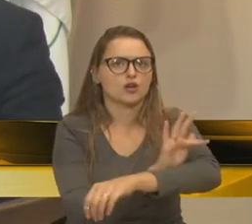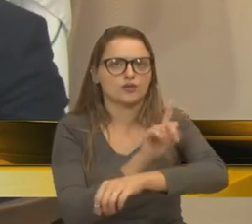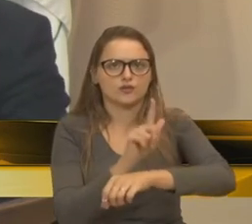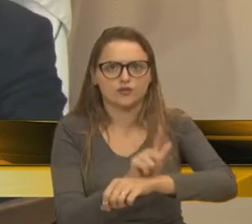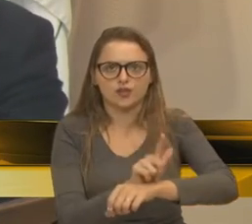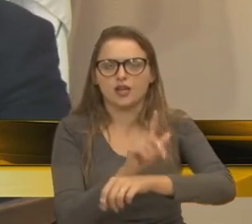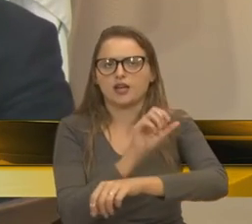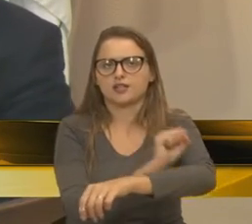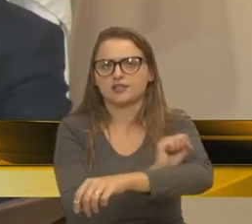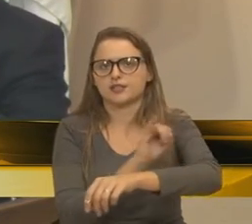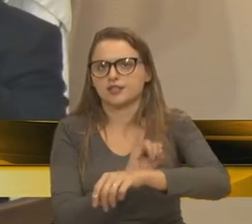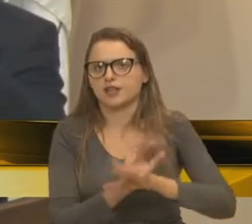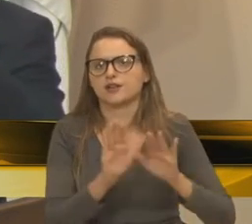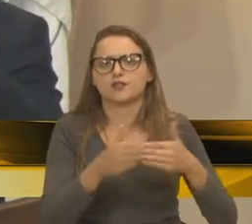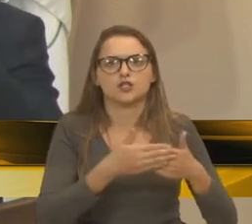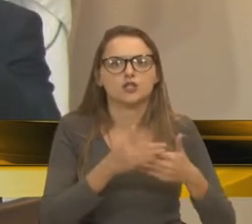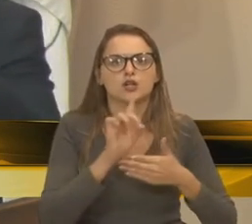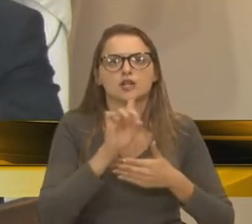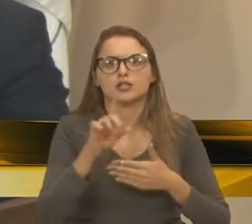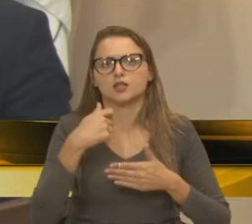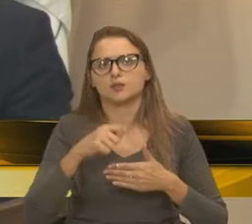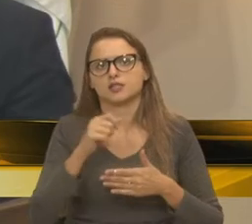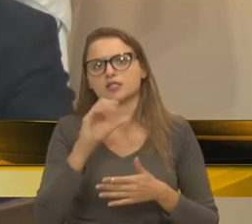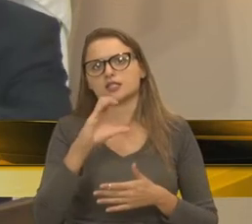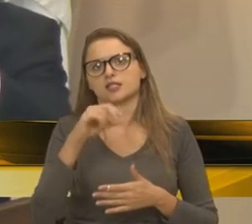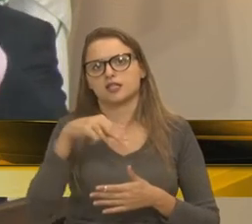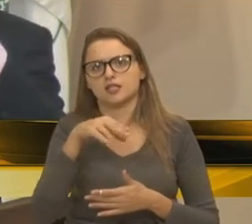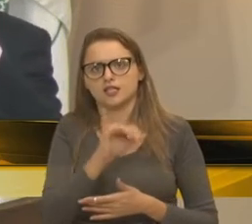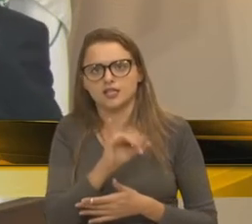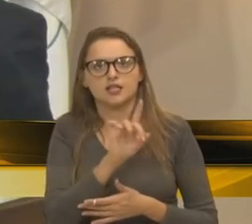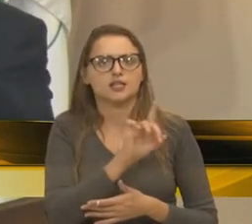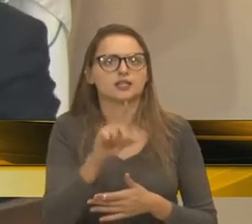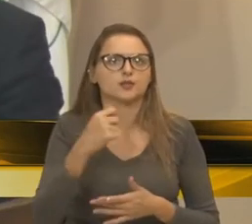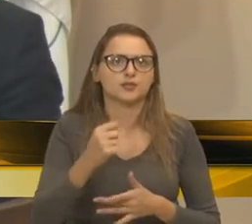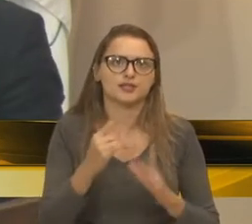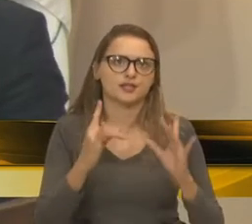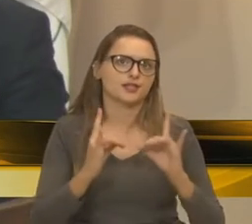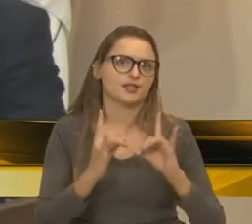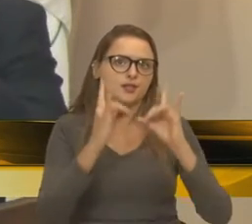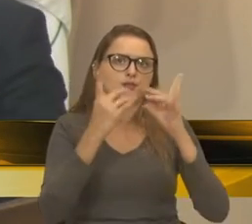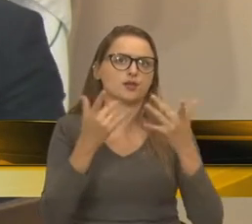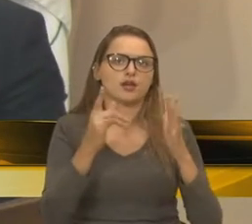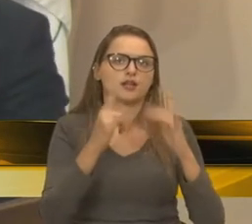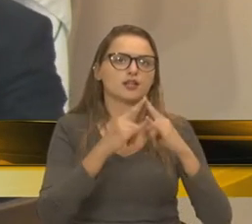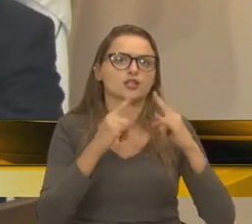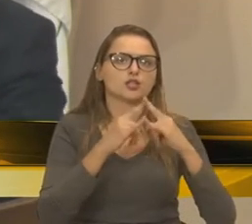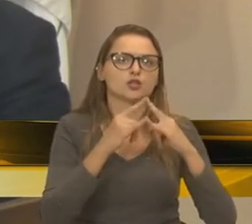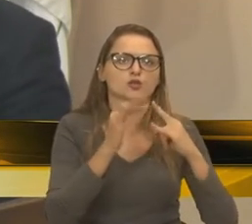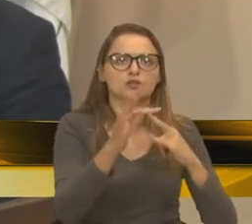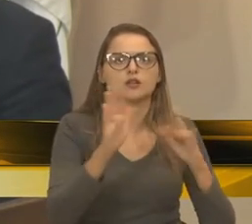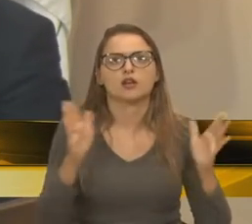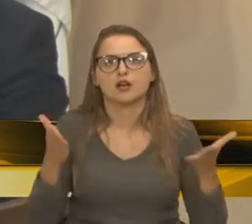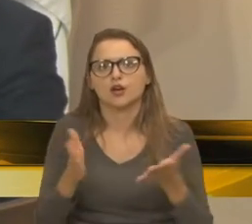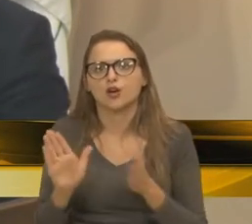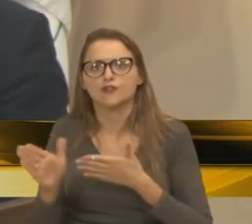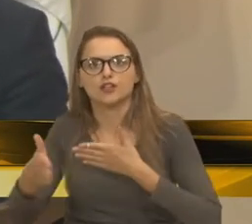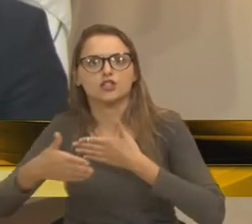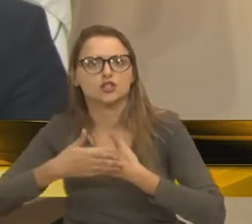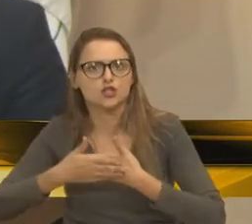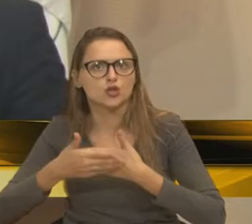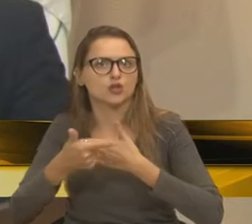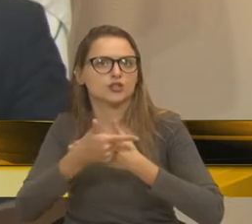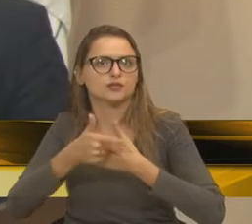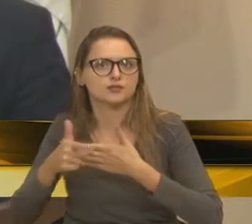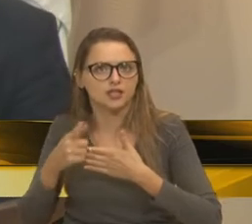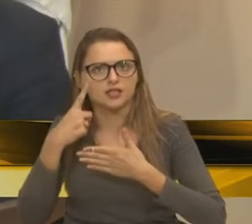Senai RS, ok, não precisa passar pela CNI, não precisa passar pelo órgão federal, só digam: fechamos e não temos mais